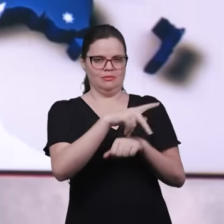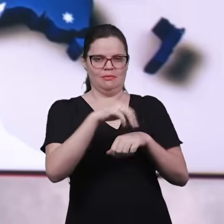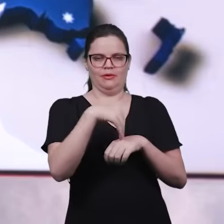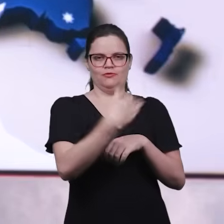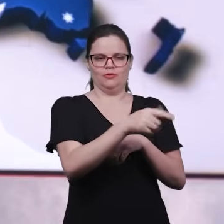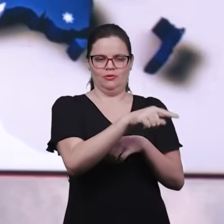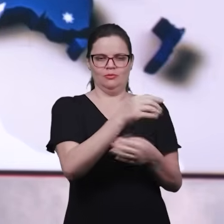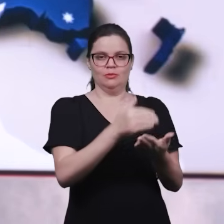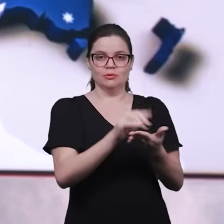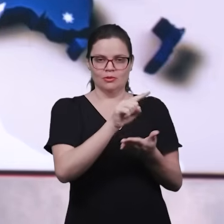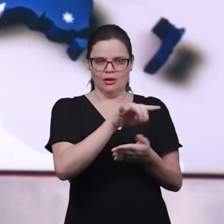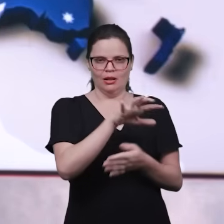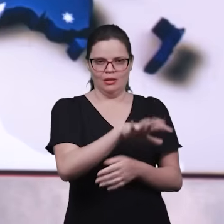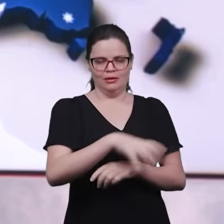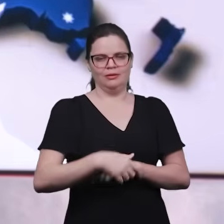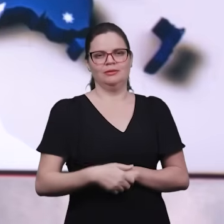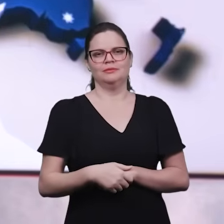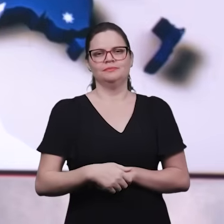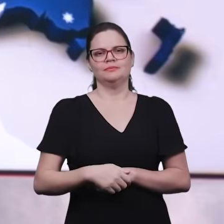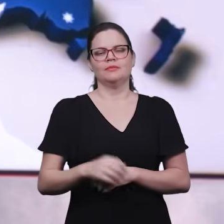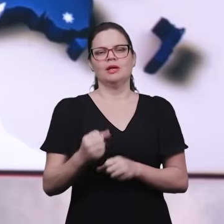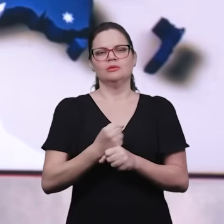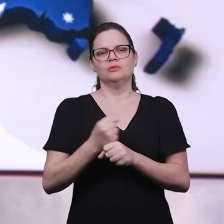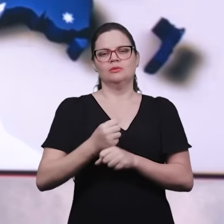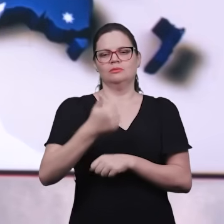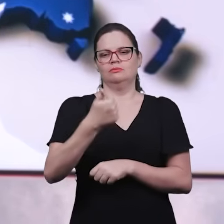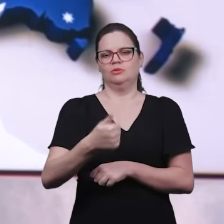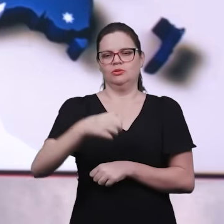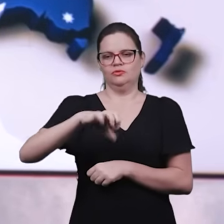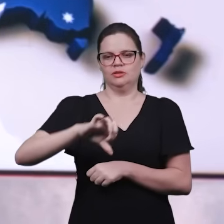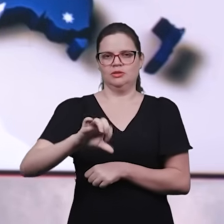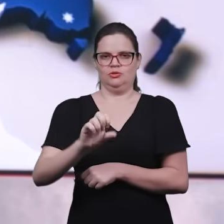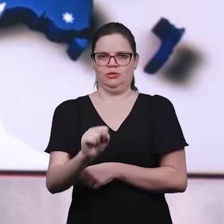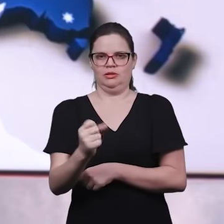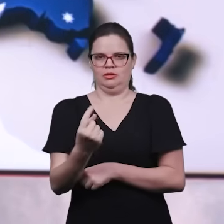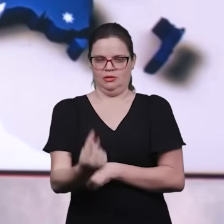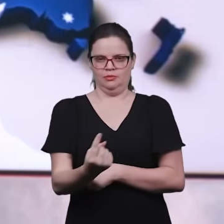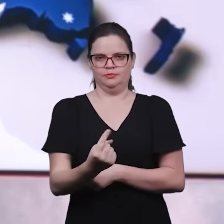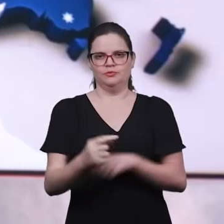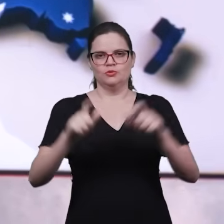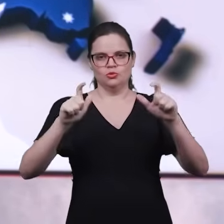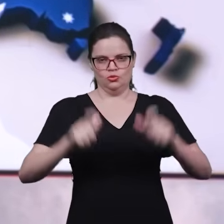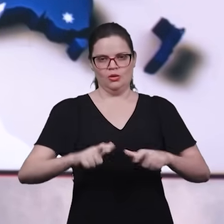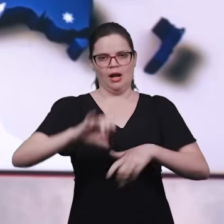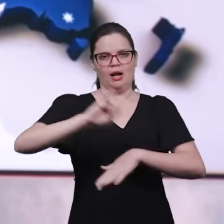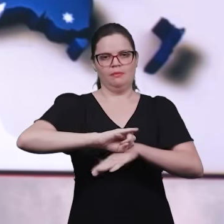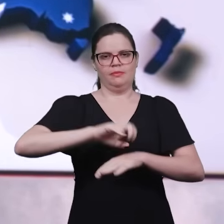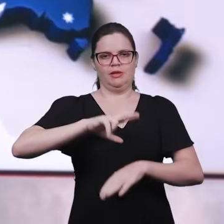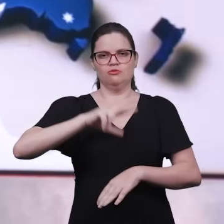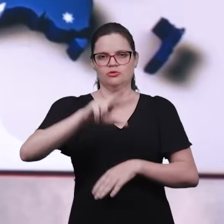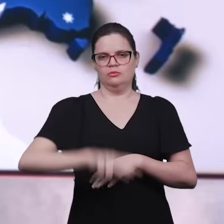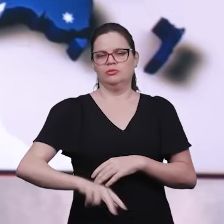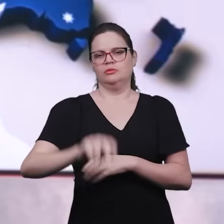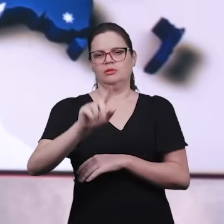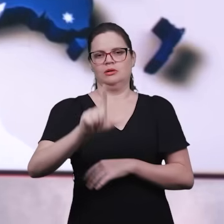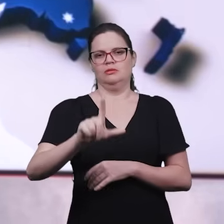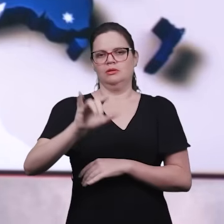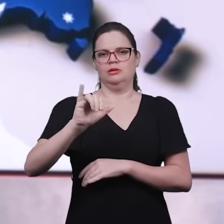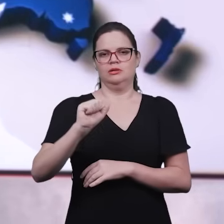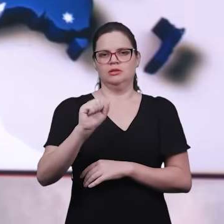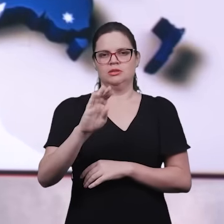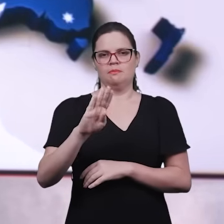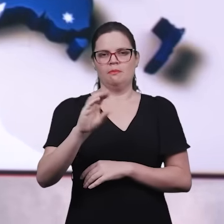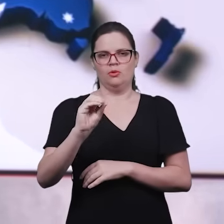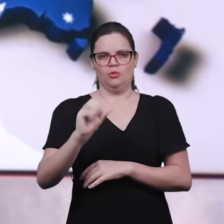esse. E em 1981, na cidade de Lisboa, no